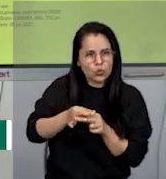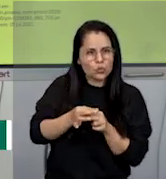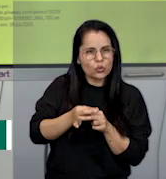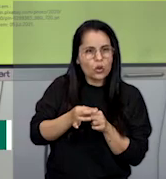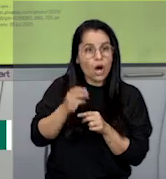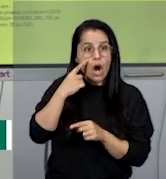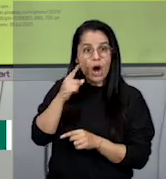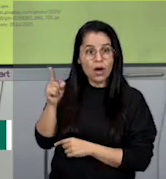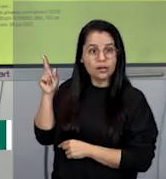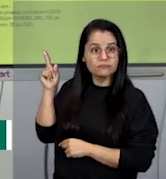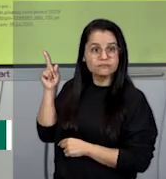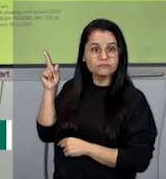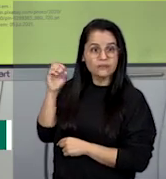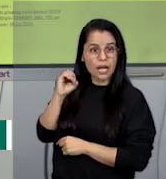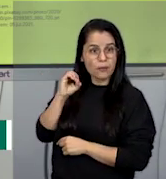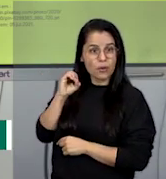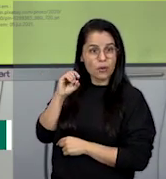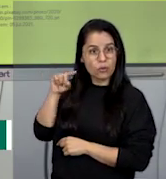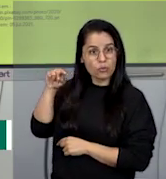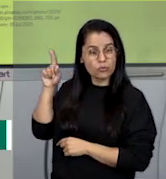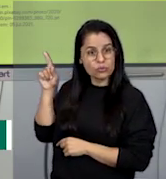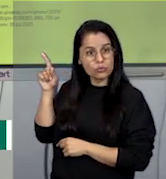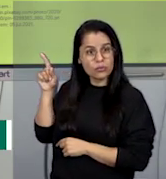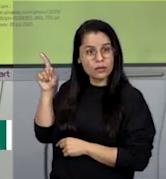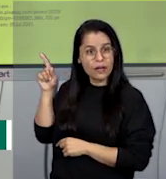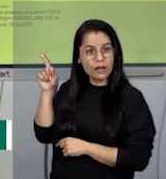a posição da